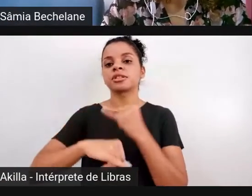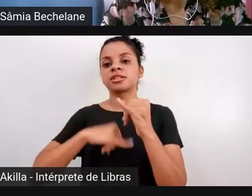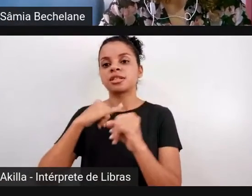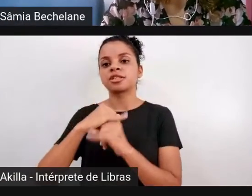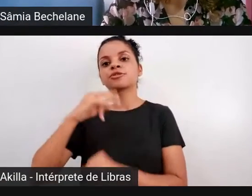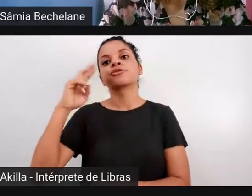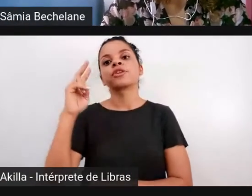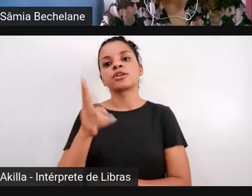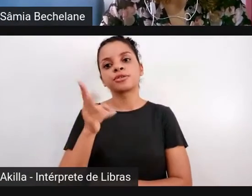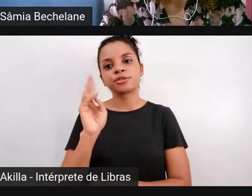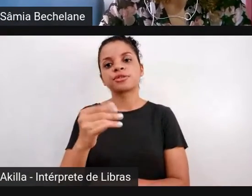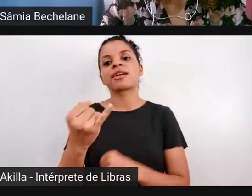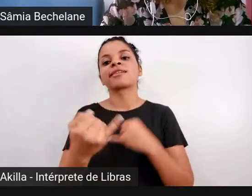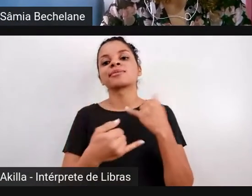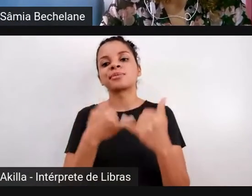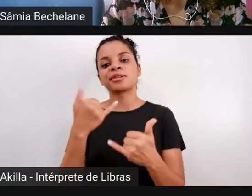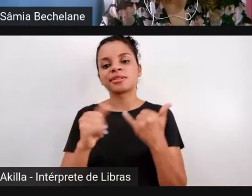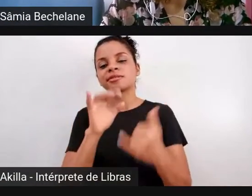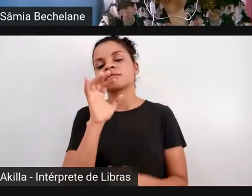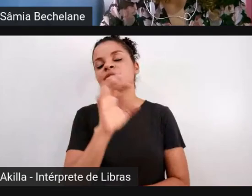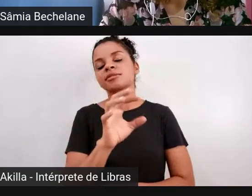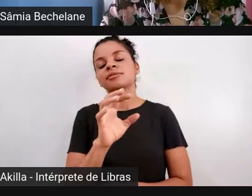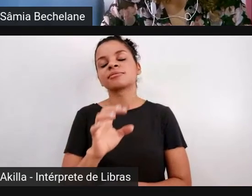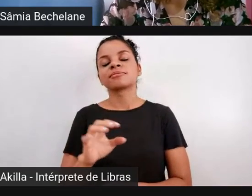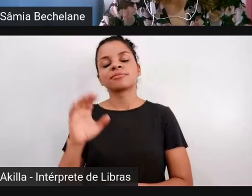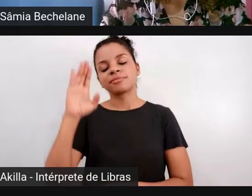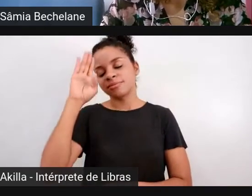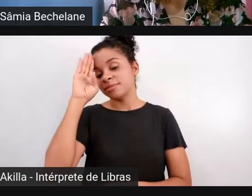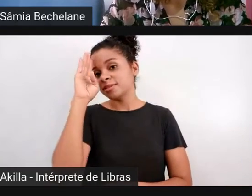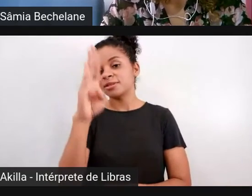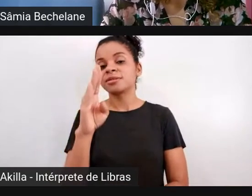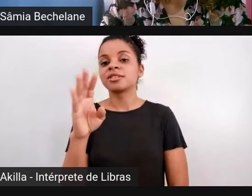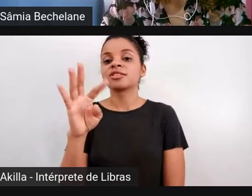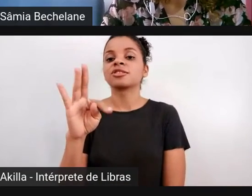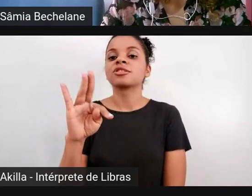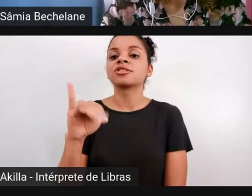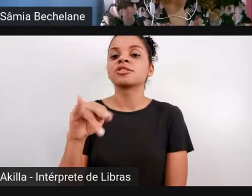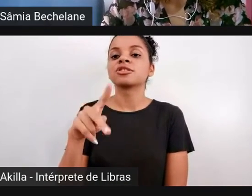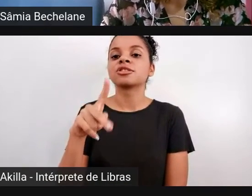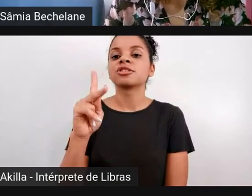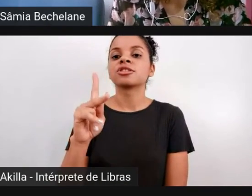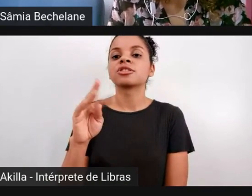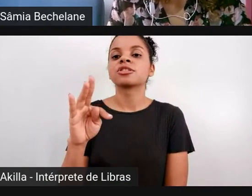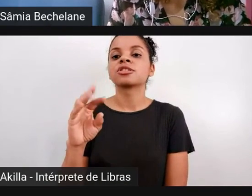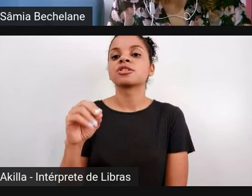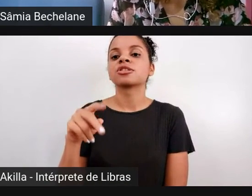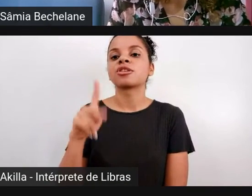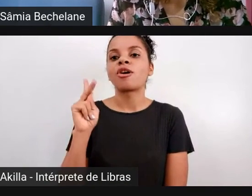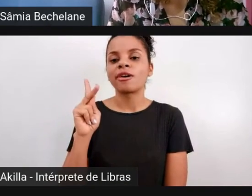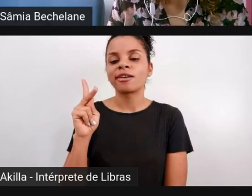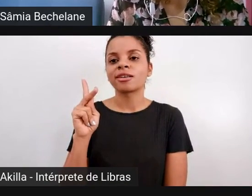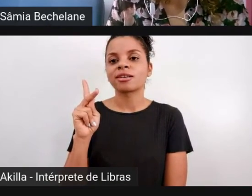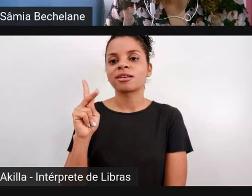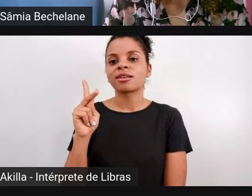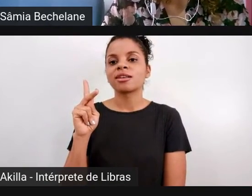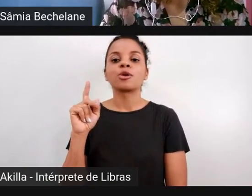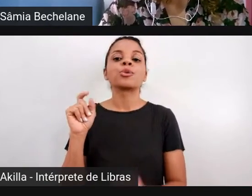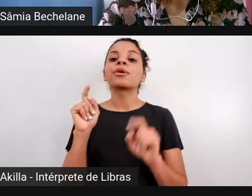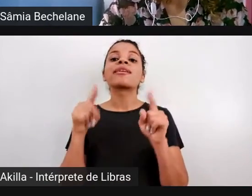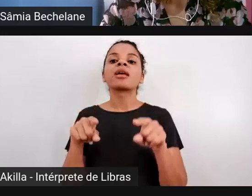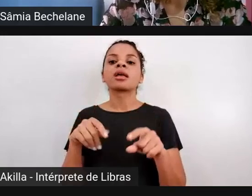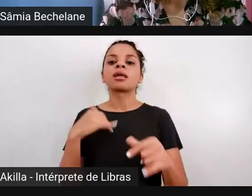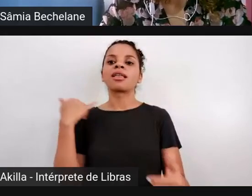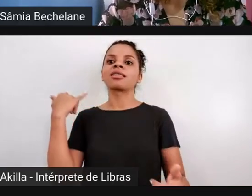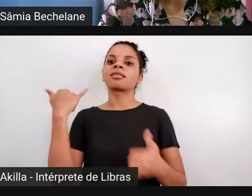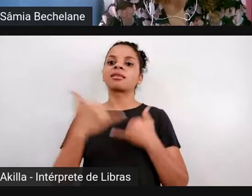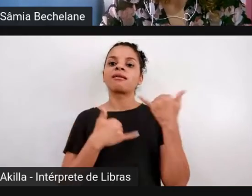vez mais. O próprio TikTok é a plataforma que mais cresce no mundo inteiro e o slogan deles é divirta-se. Divirta-se e